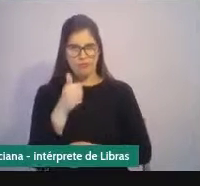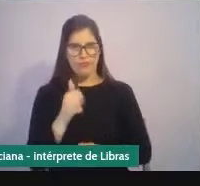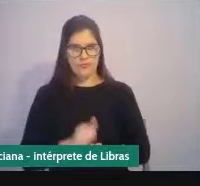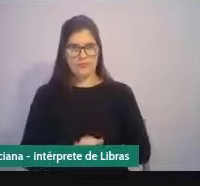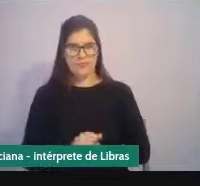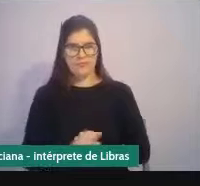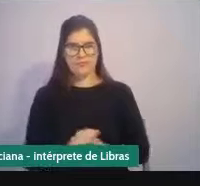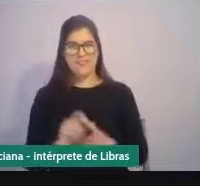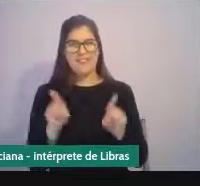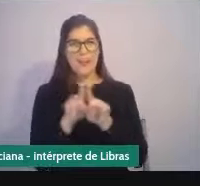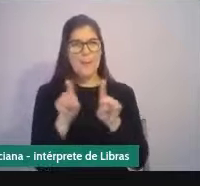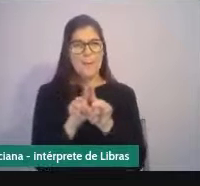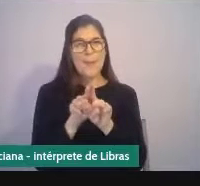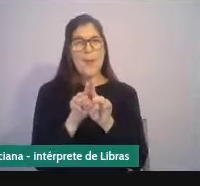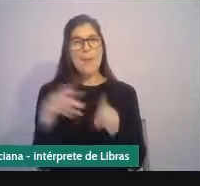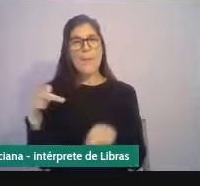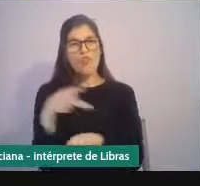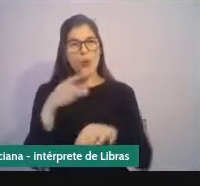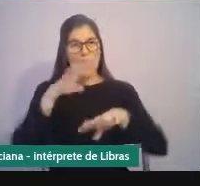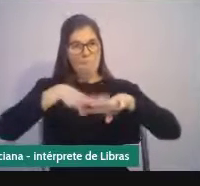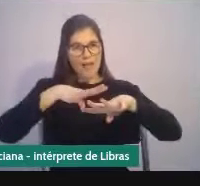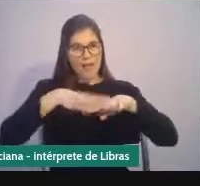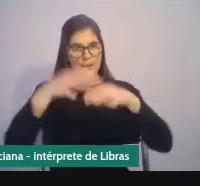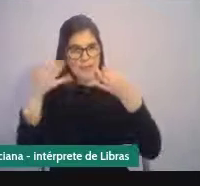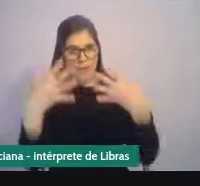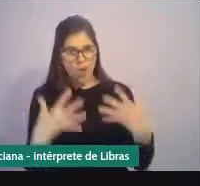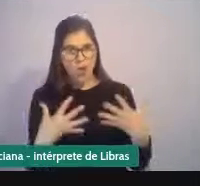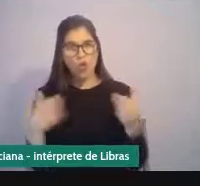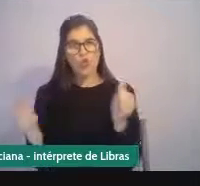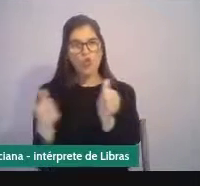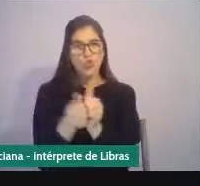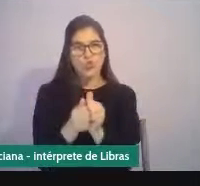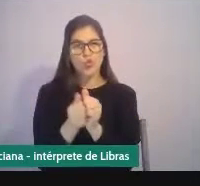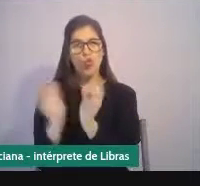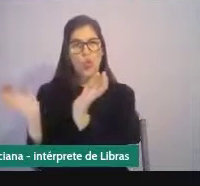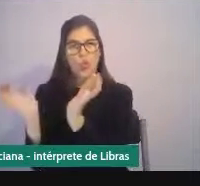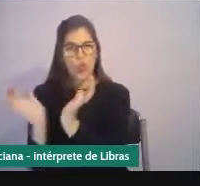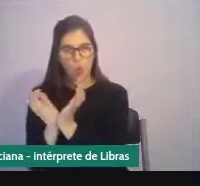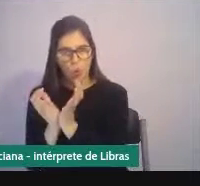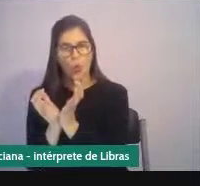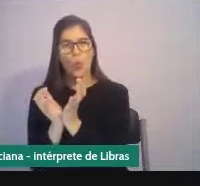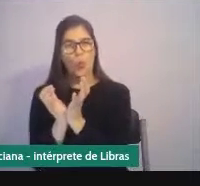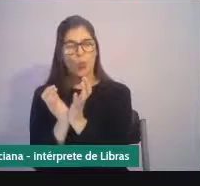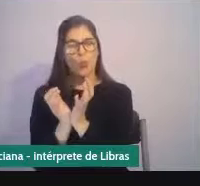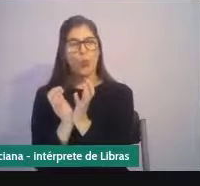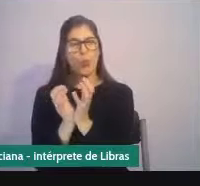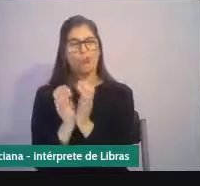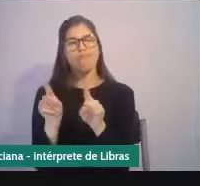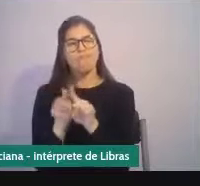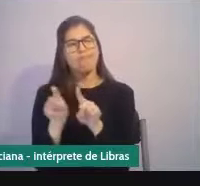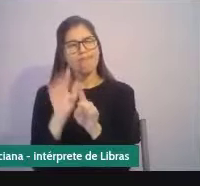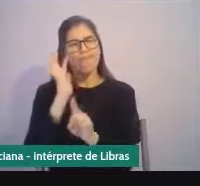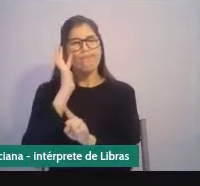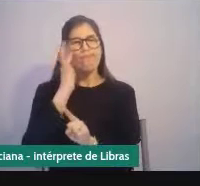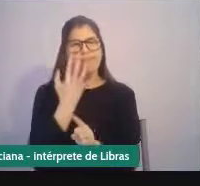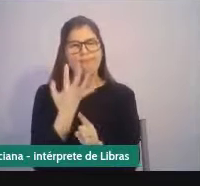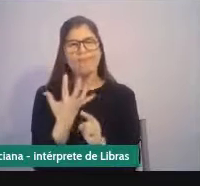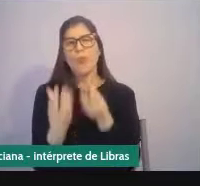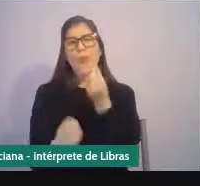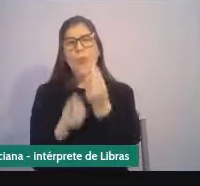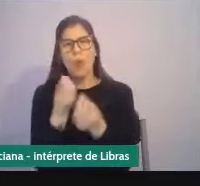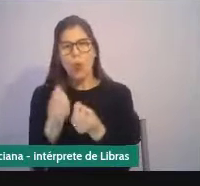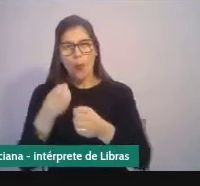relataram que eles estão produzindo os AVAs de modo coletivo. Nas decisões deles, eles pensaram em sempre ter